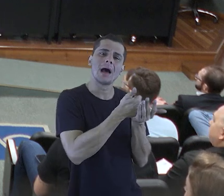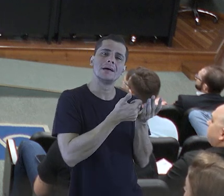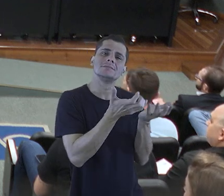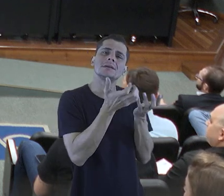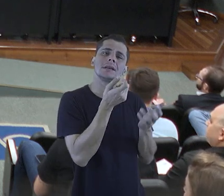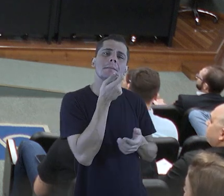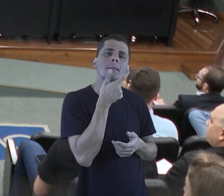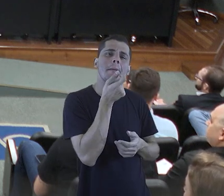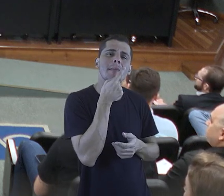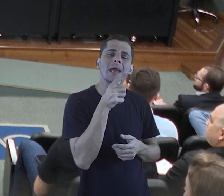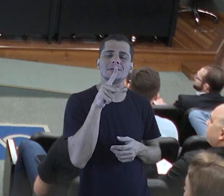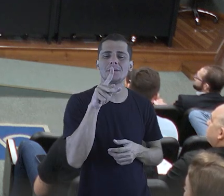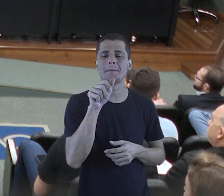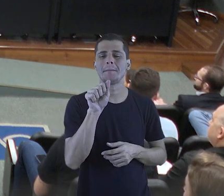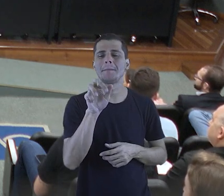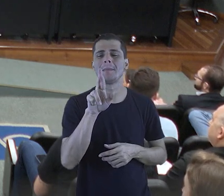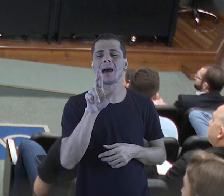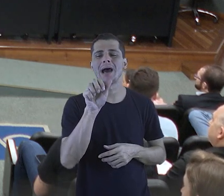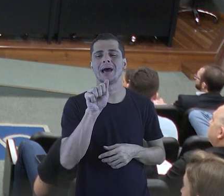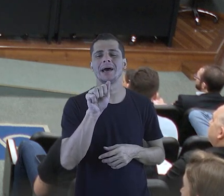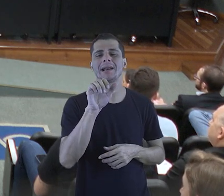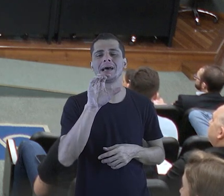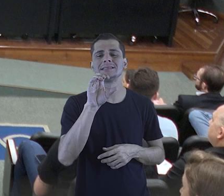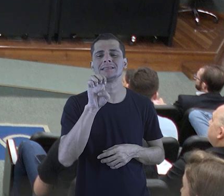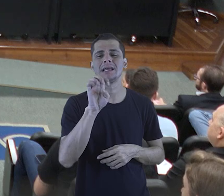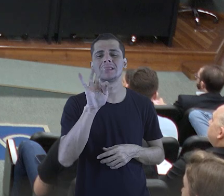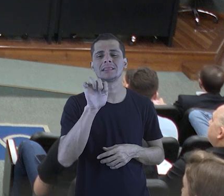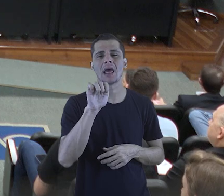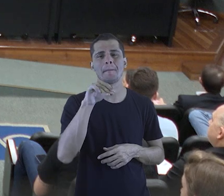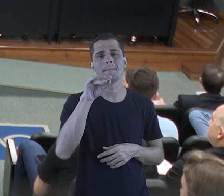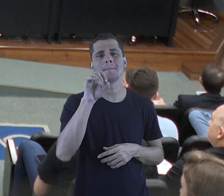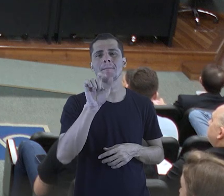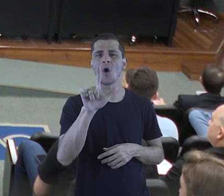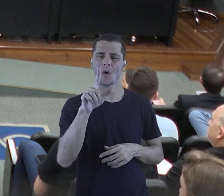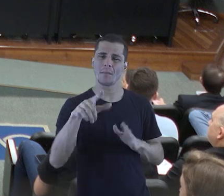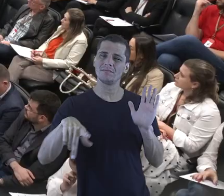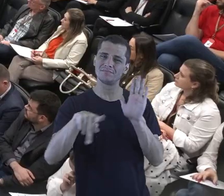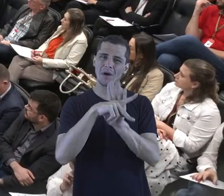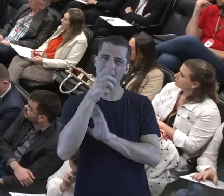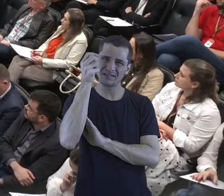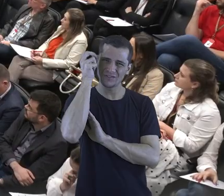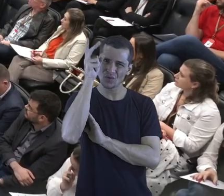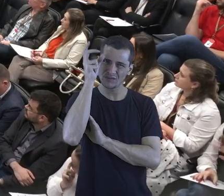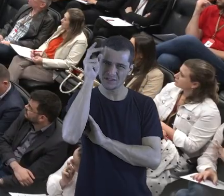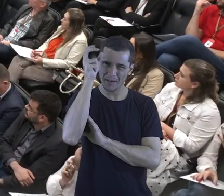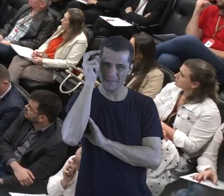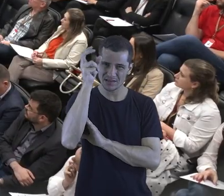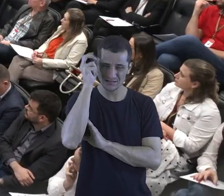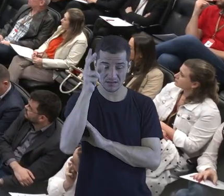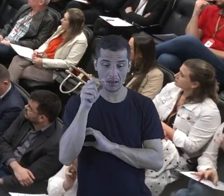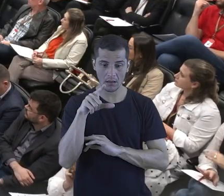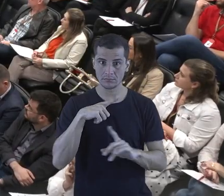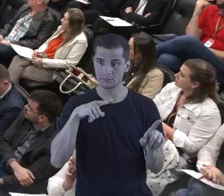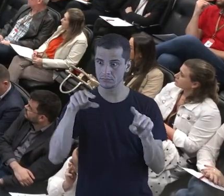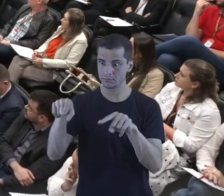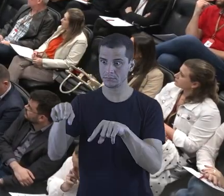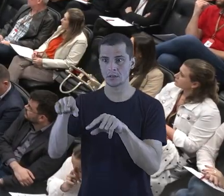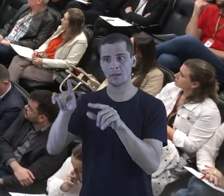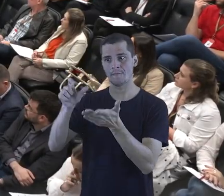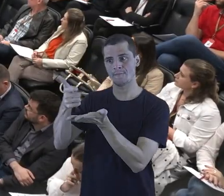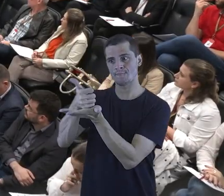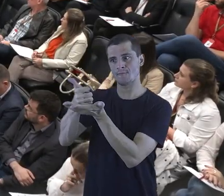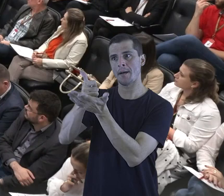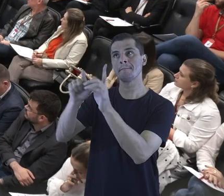curso, teve um dia que eu fui em uma farmácia para comprar um medicamento para citar mal, estava com dor de cabeça.